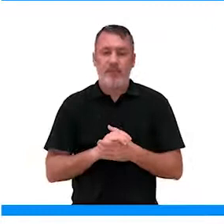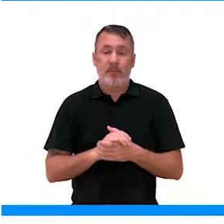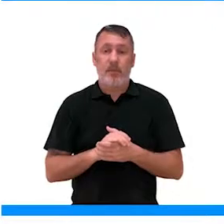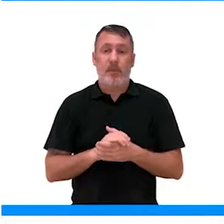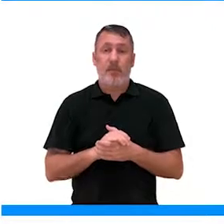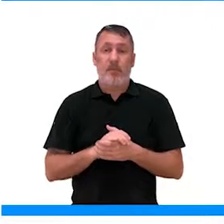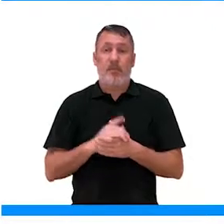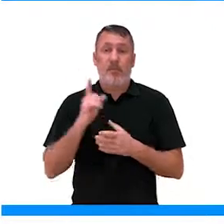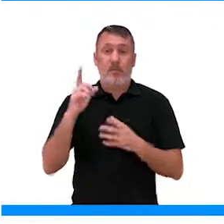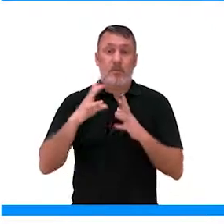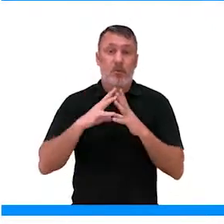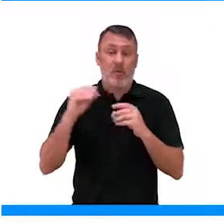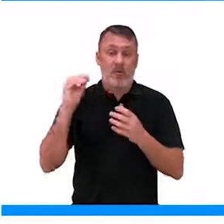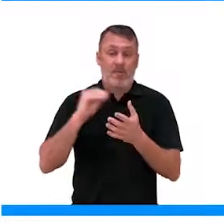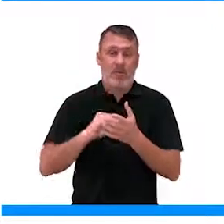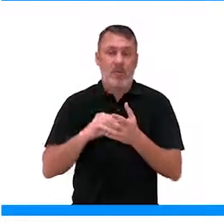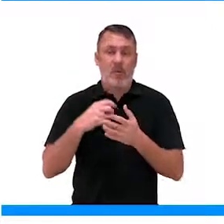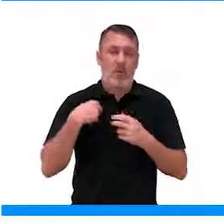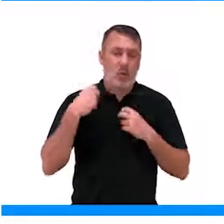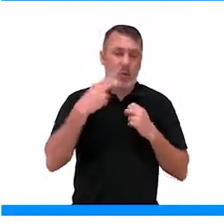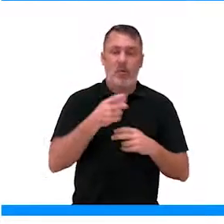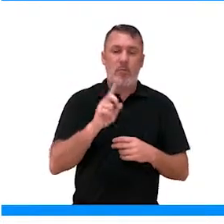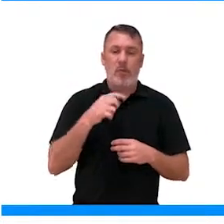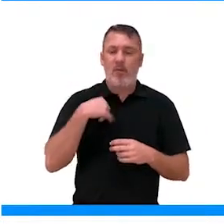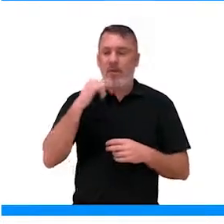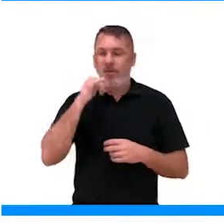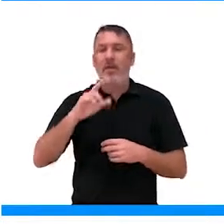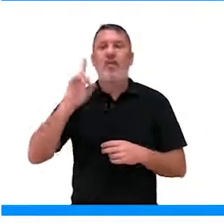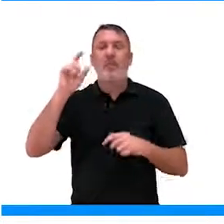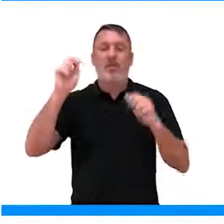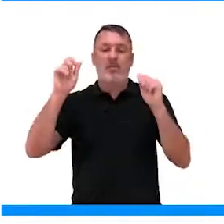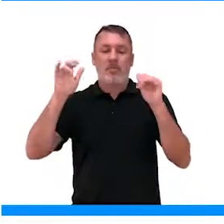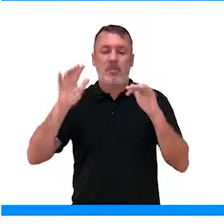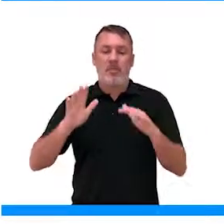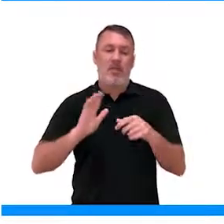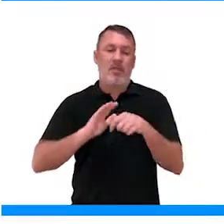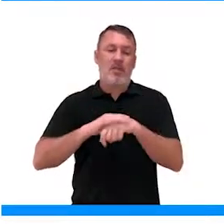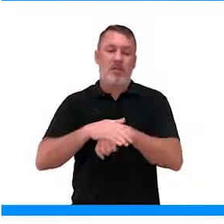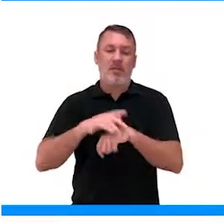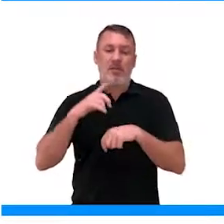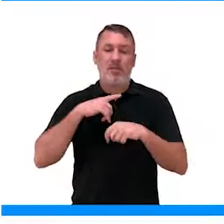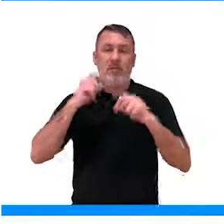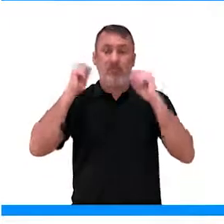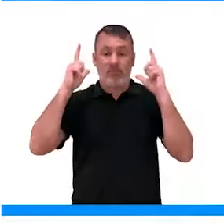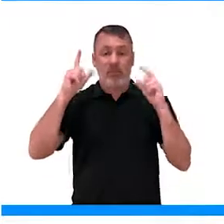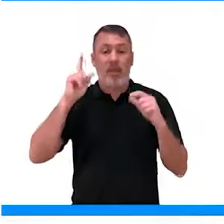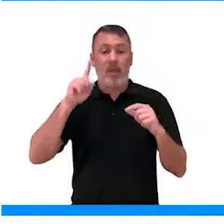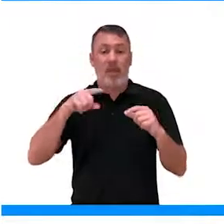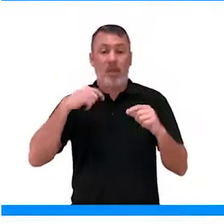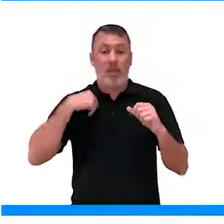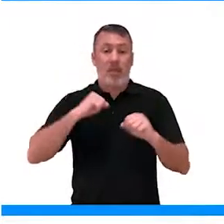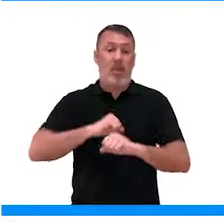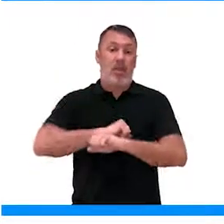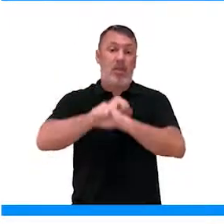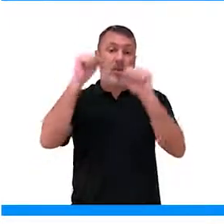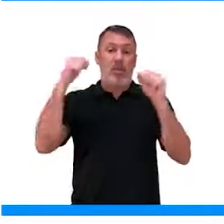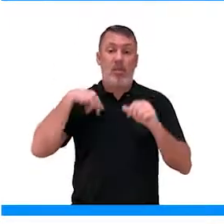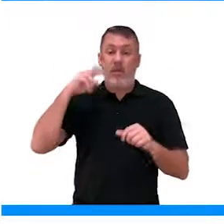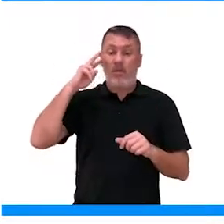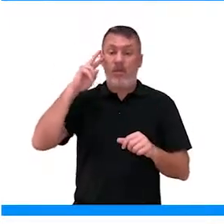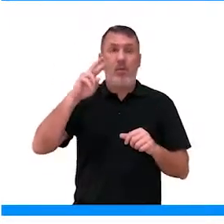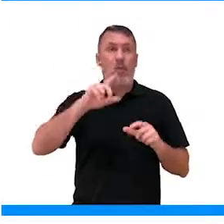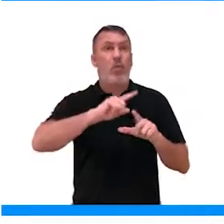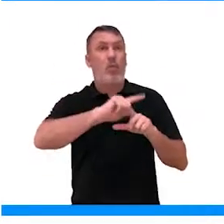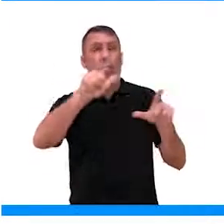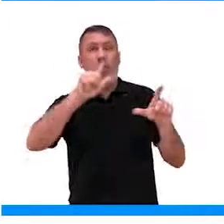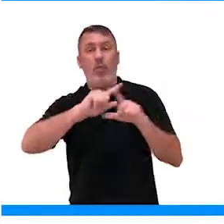crianças. A falta que me fazes não é tanto a hora de dormir, quando dizias, Deus te abençoe, e à noite abri em sonho. É quando,